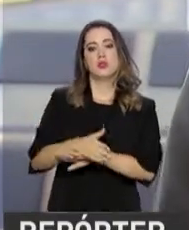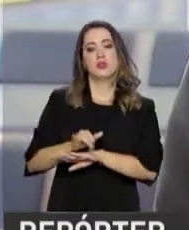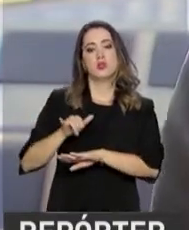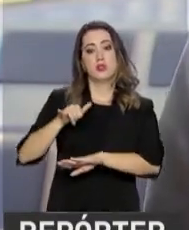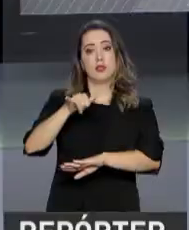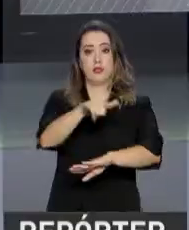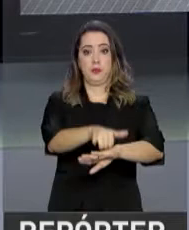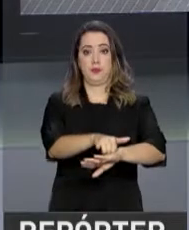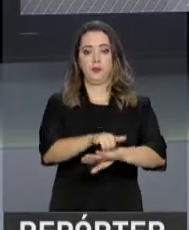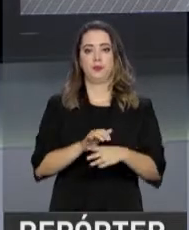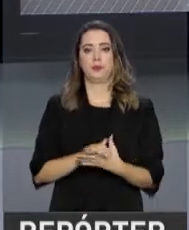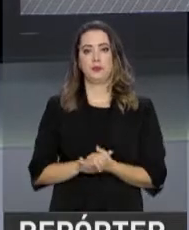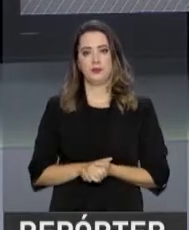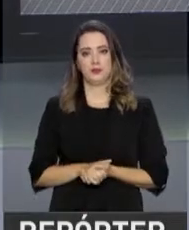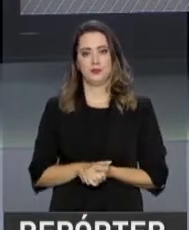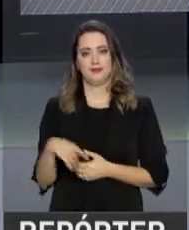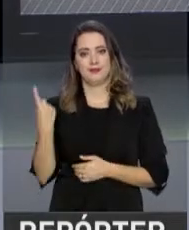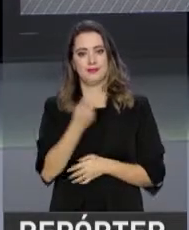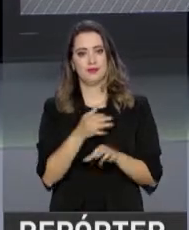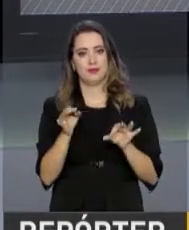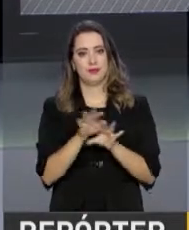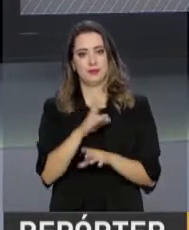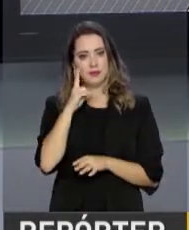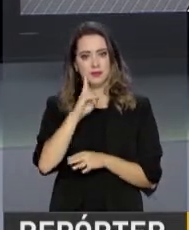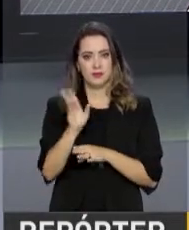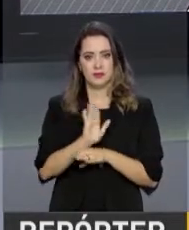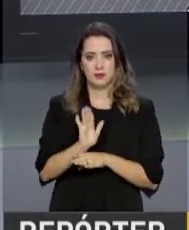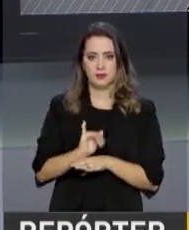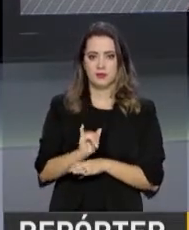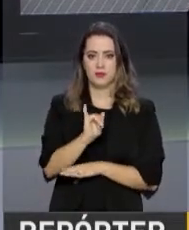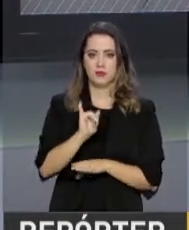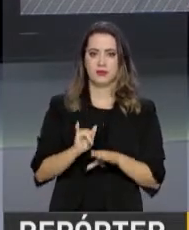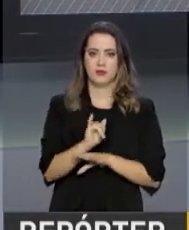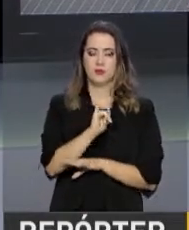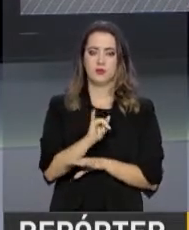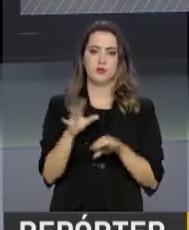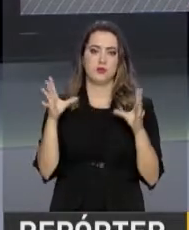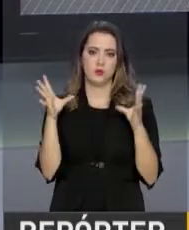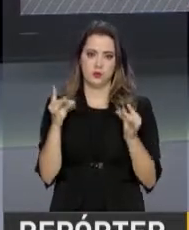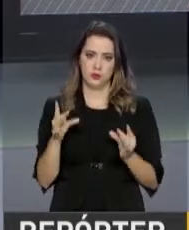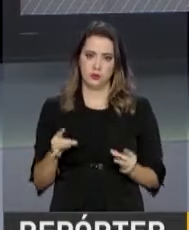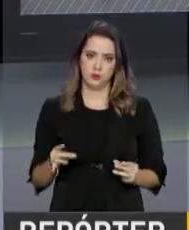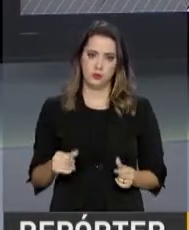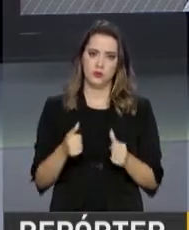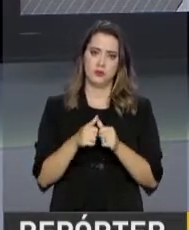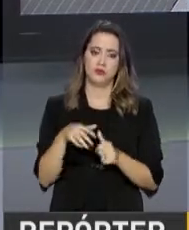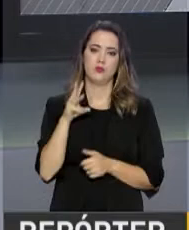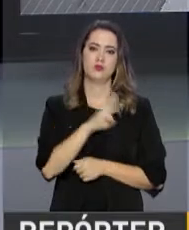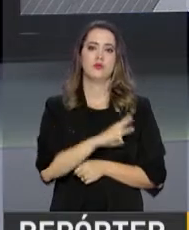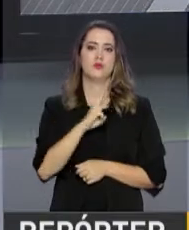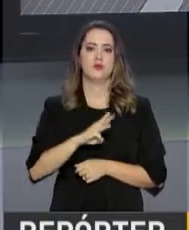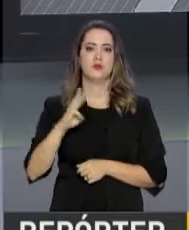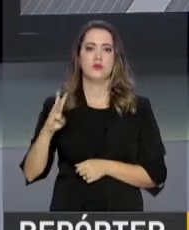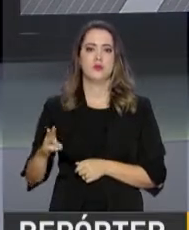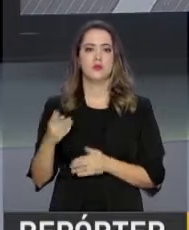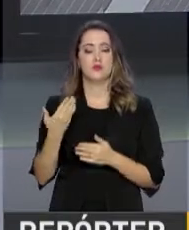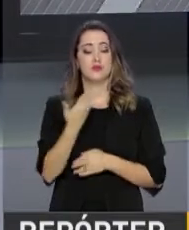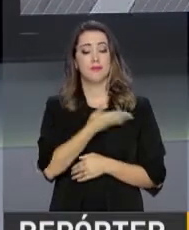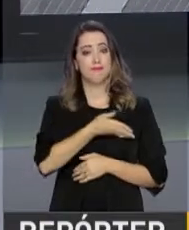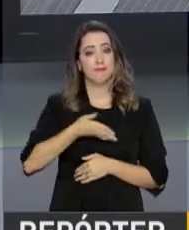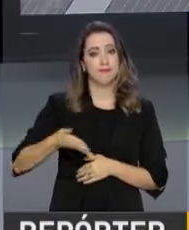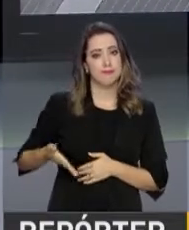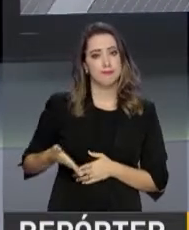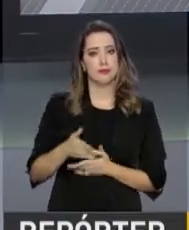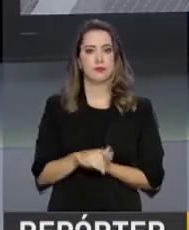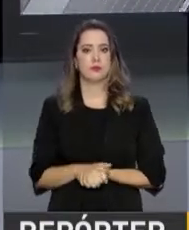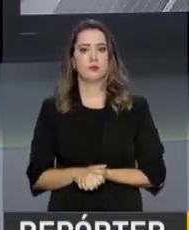desembarque nós ficamos por aqui você pode rever a repor no youtube e toda nossa programação também está na página da